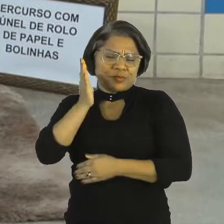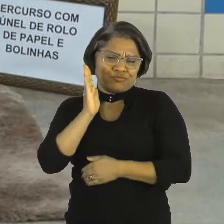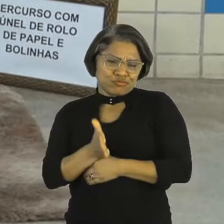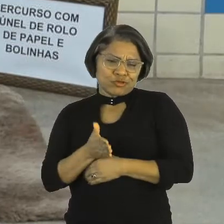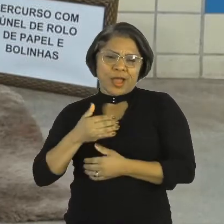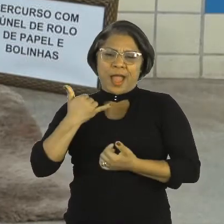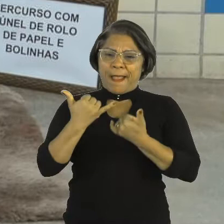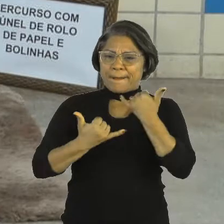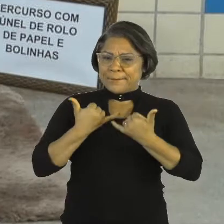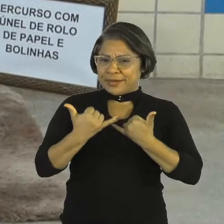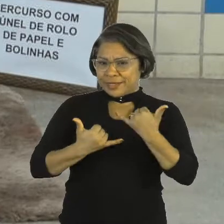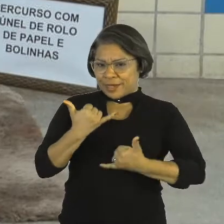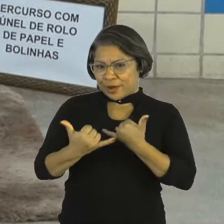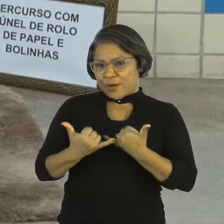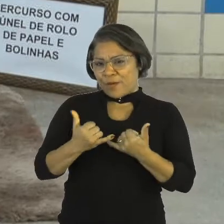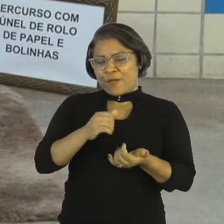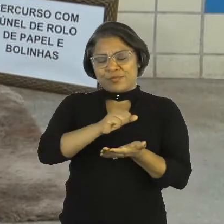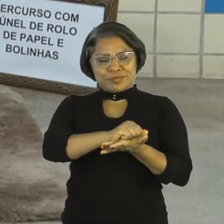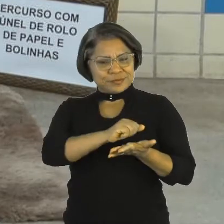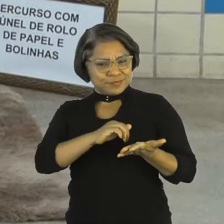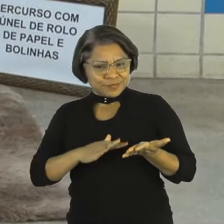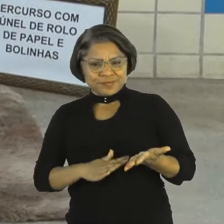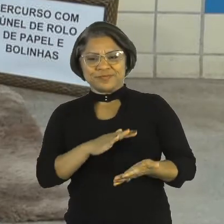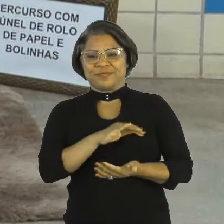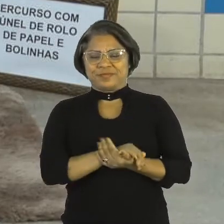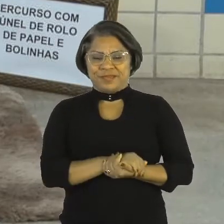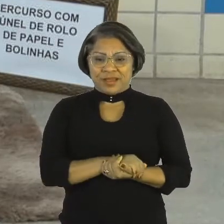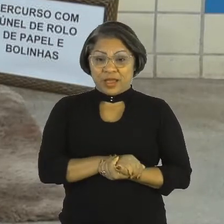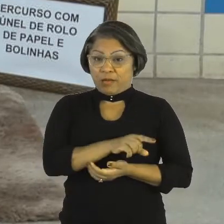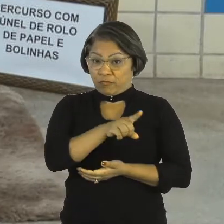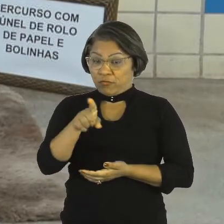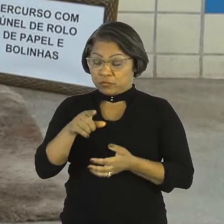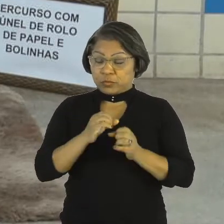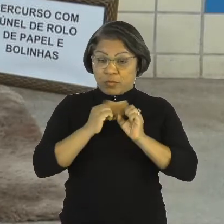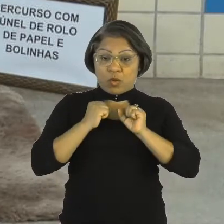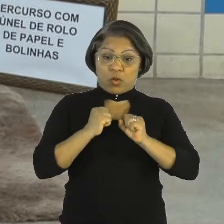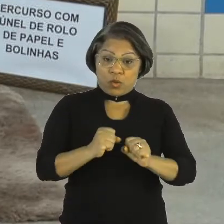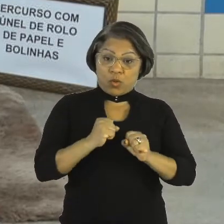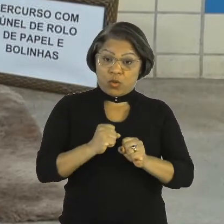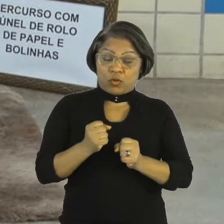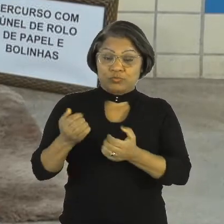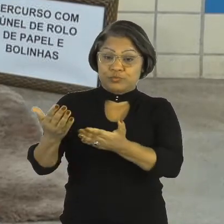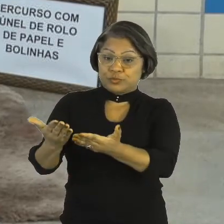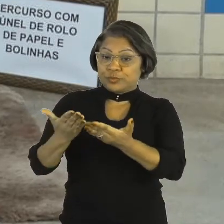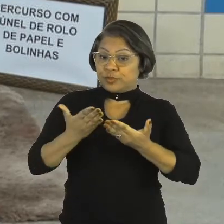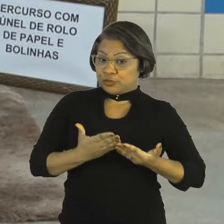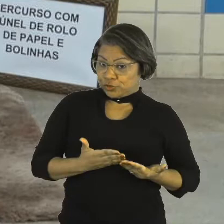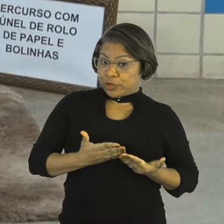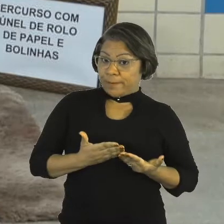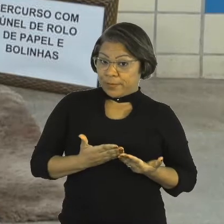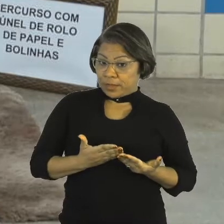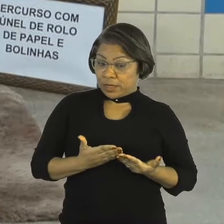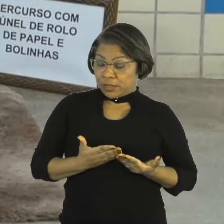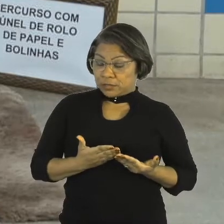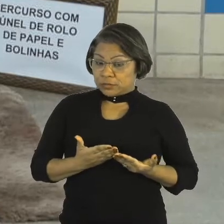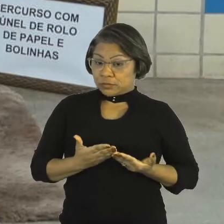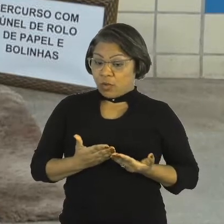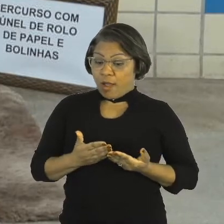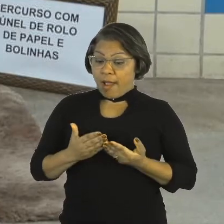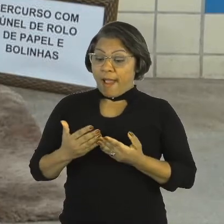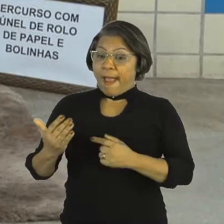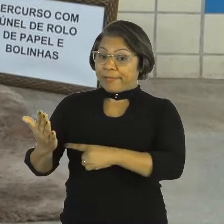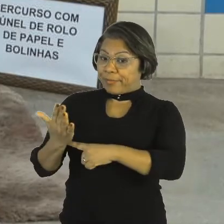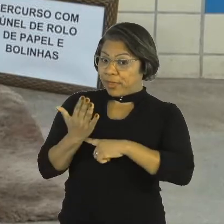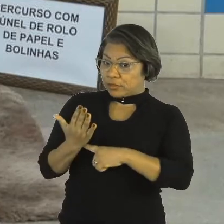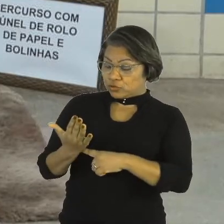essa brincadeira, essa atividade, você pode tá convidando ele a estar recolhendo junto com você